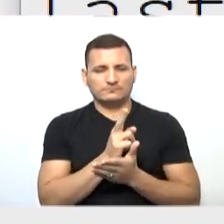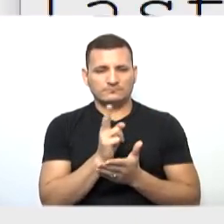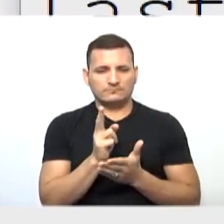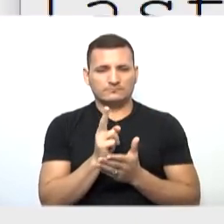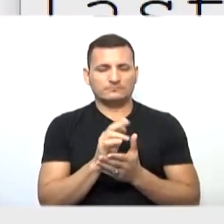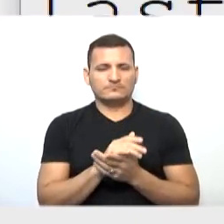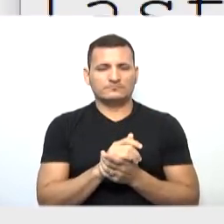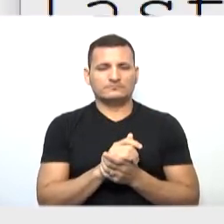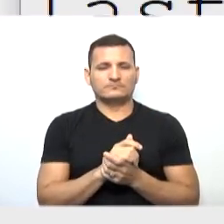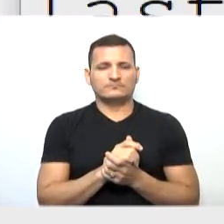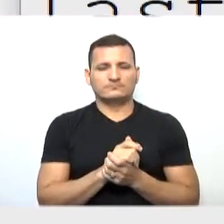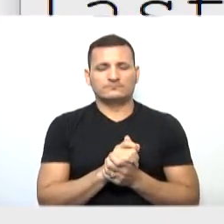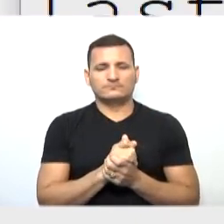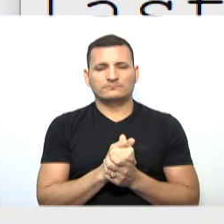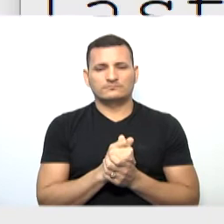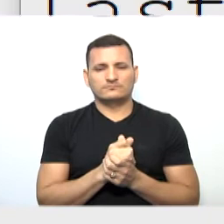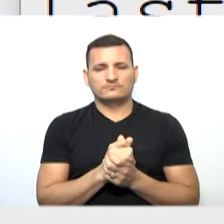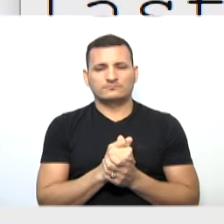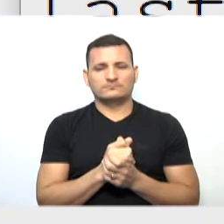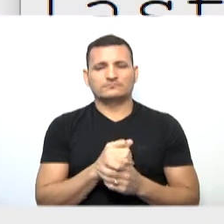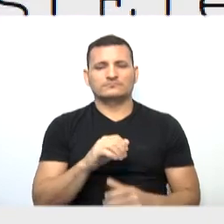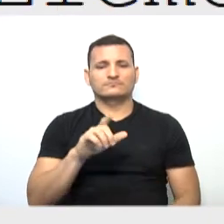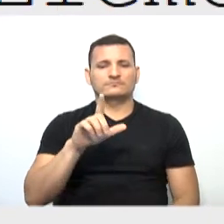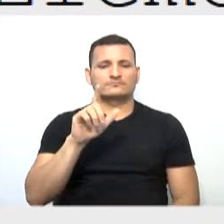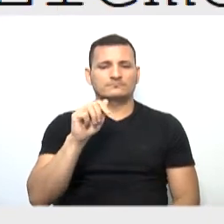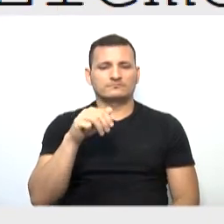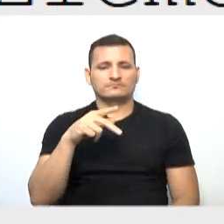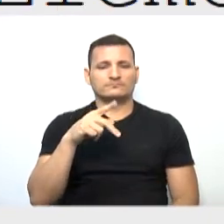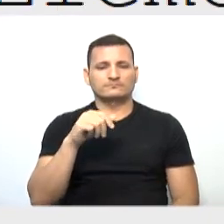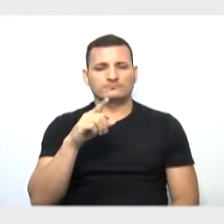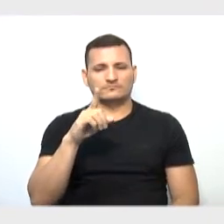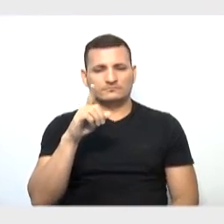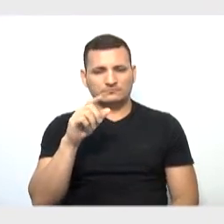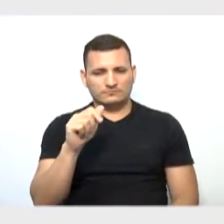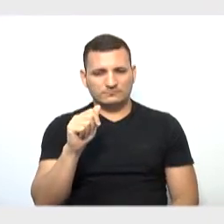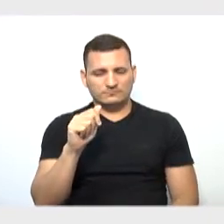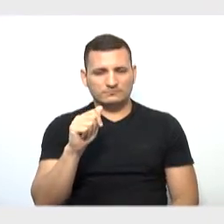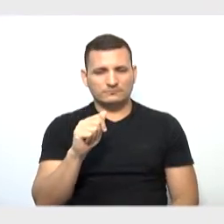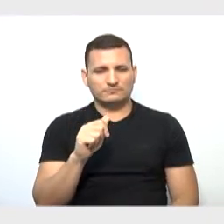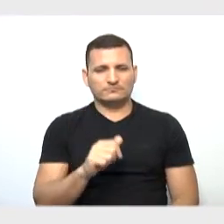Abre aspas, lâmpada,